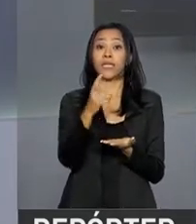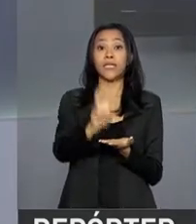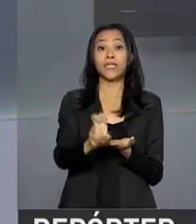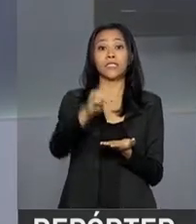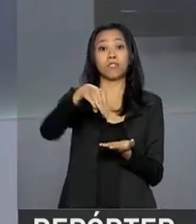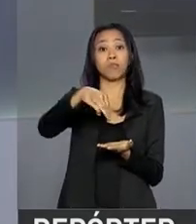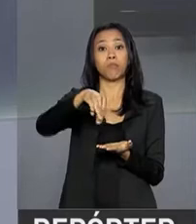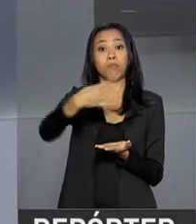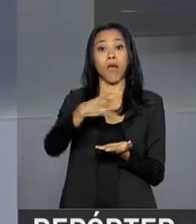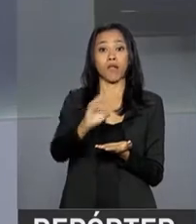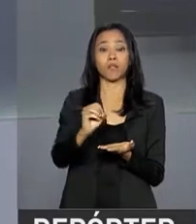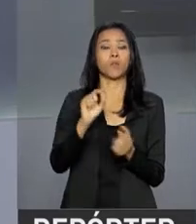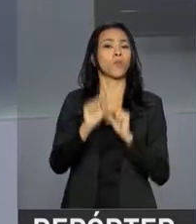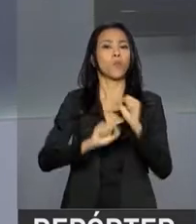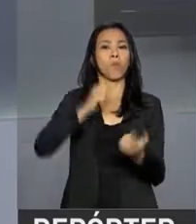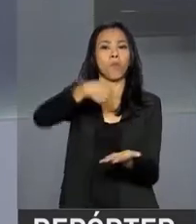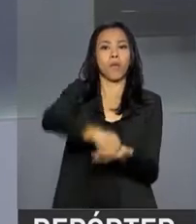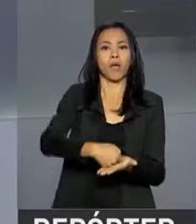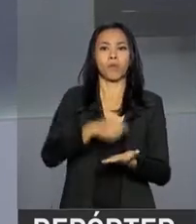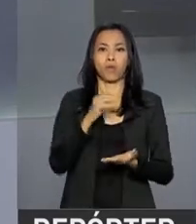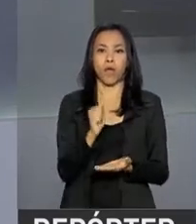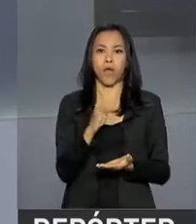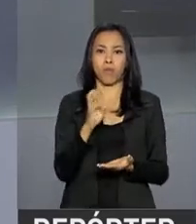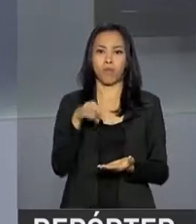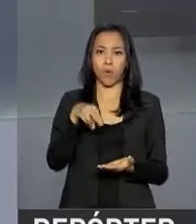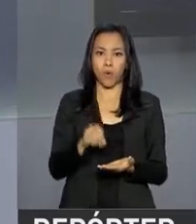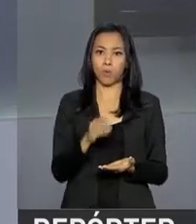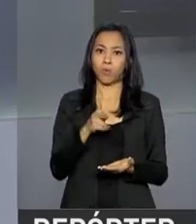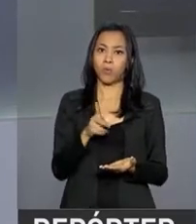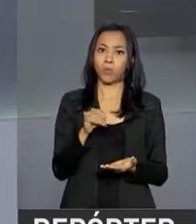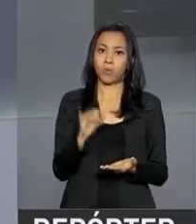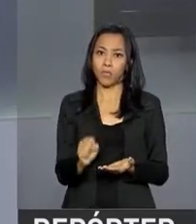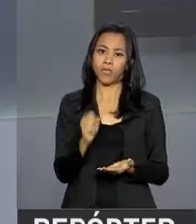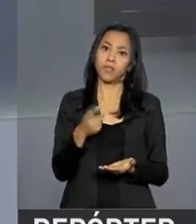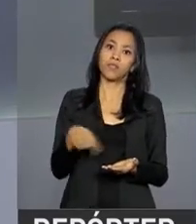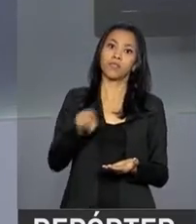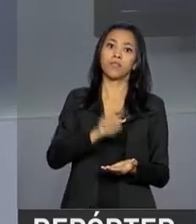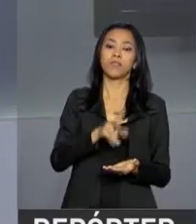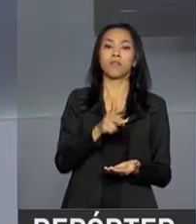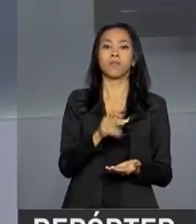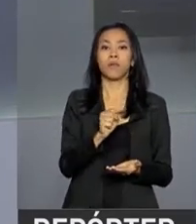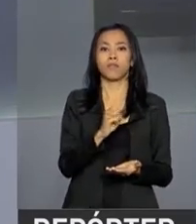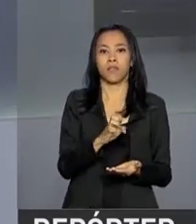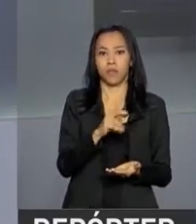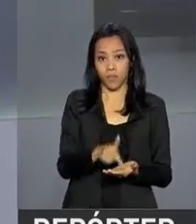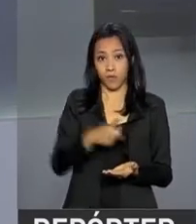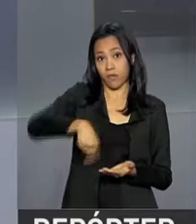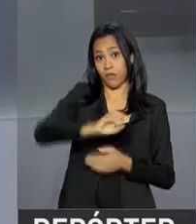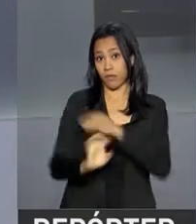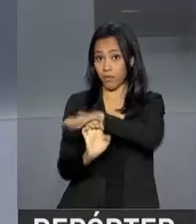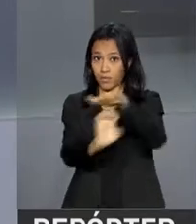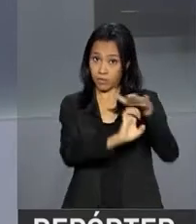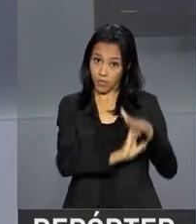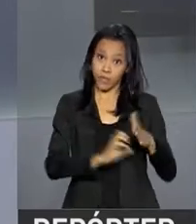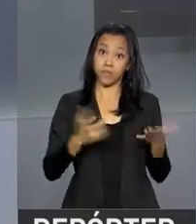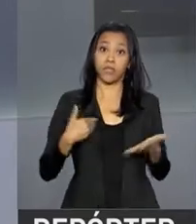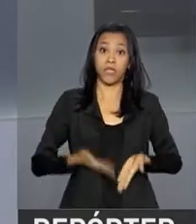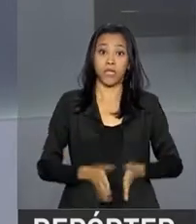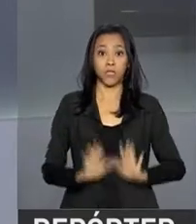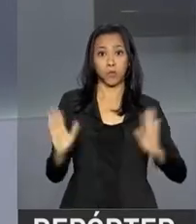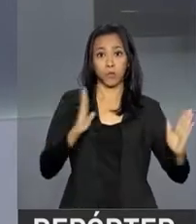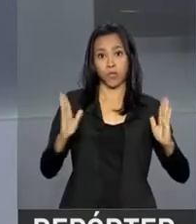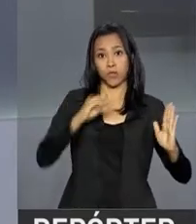salarial do pis/pasep ano base 2010 16 para os trabalhadores da iniciativa privada nascidos em maio e